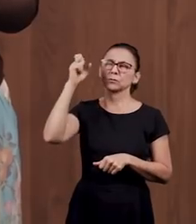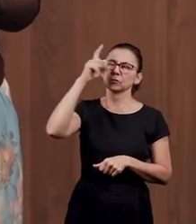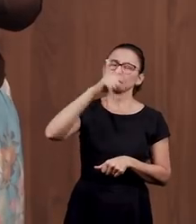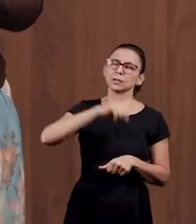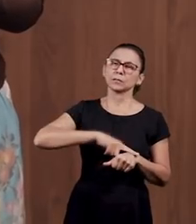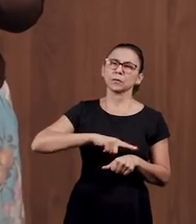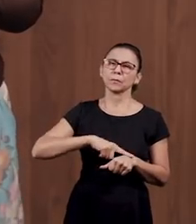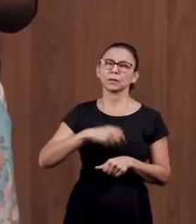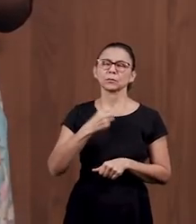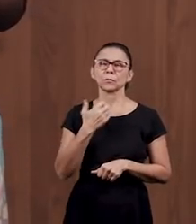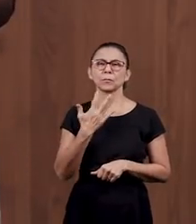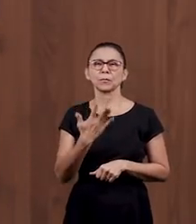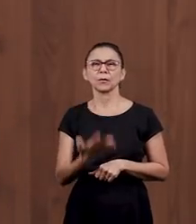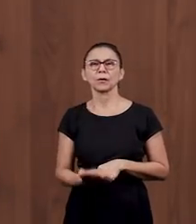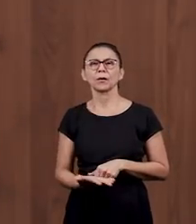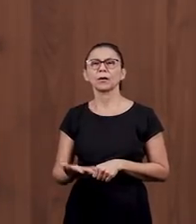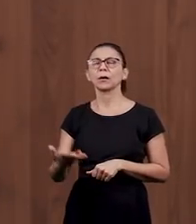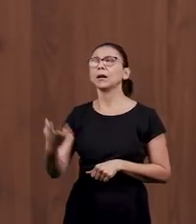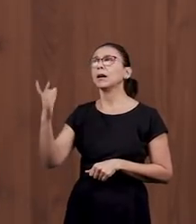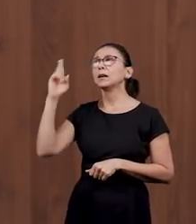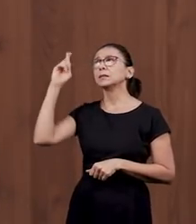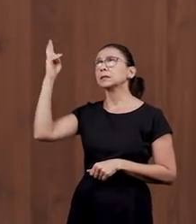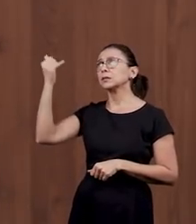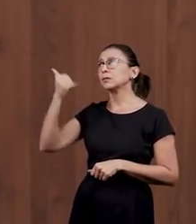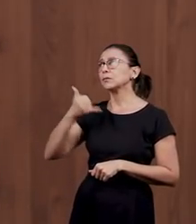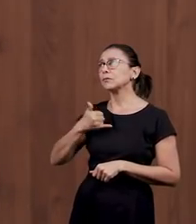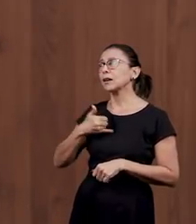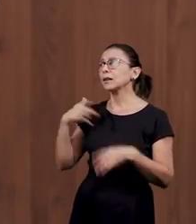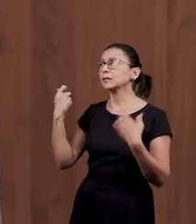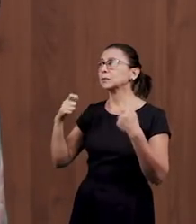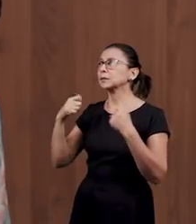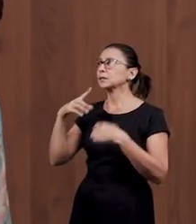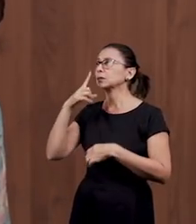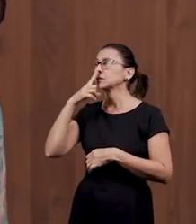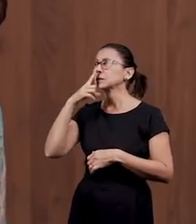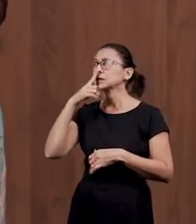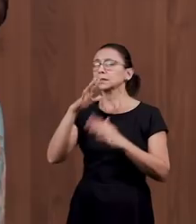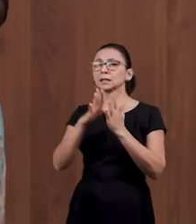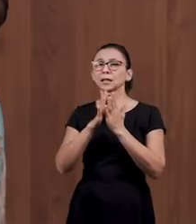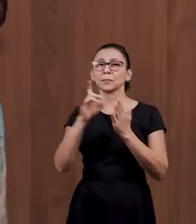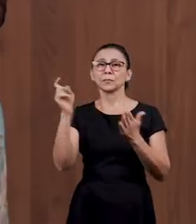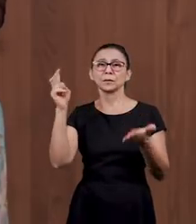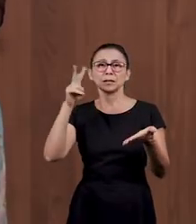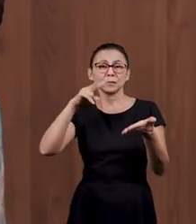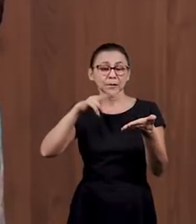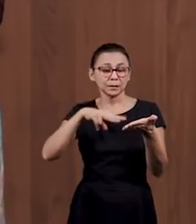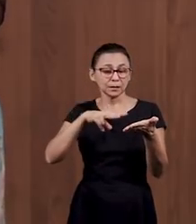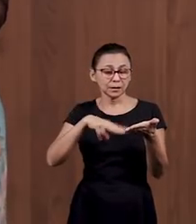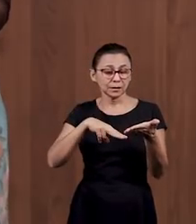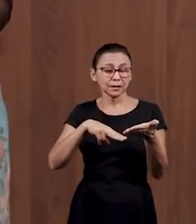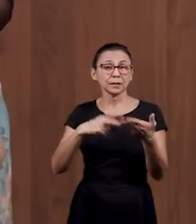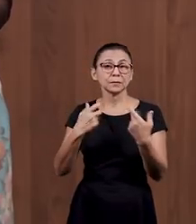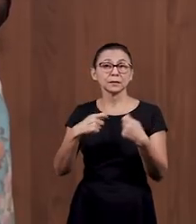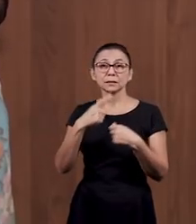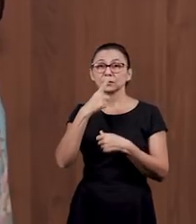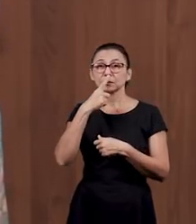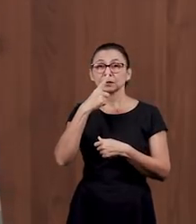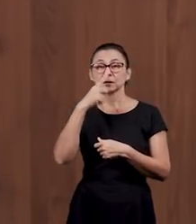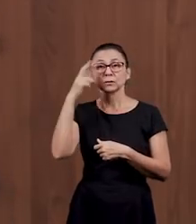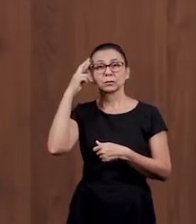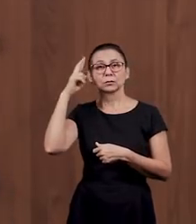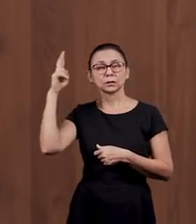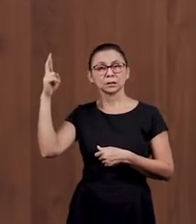também. Senhor, fala-me mais sobre ti. Medita na palavra, busque intimidade com o Senhor, para que